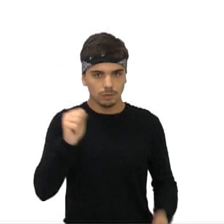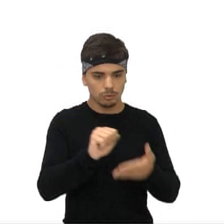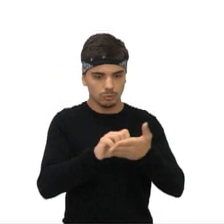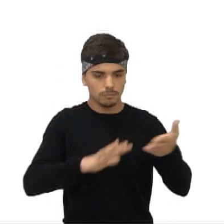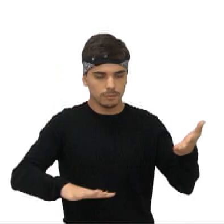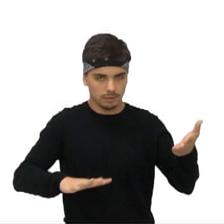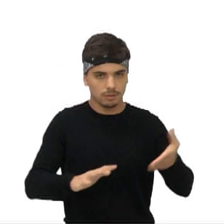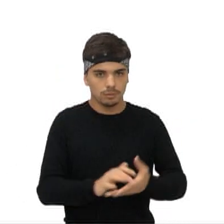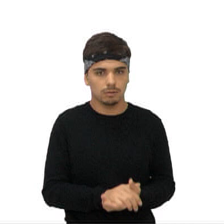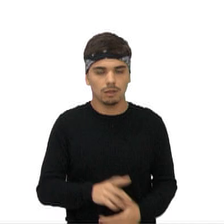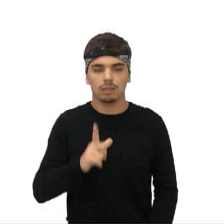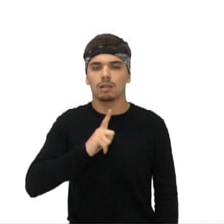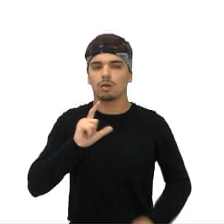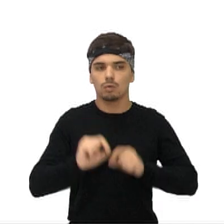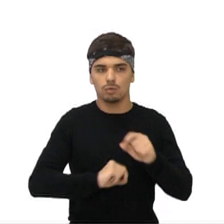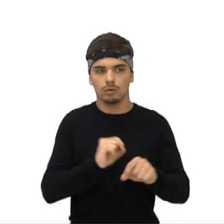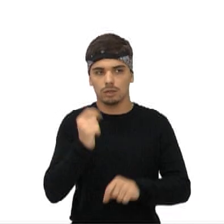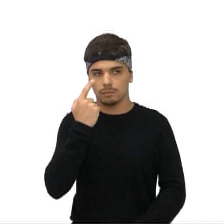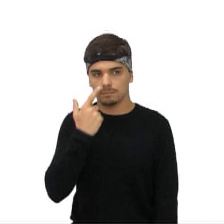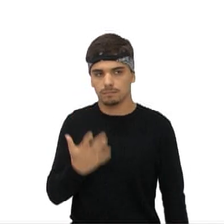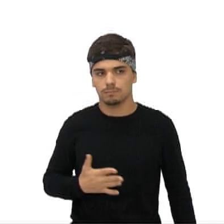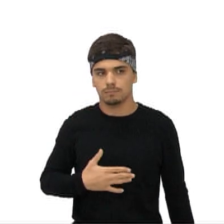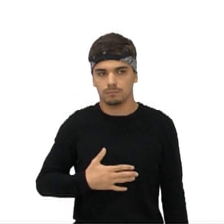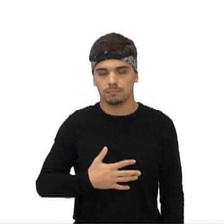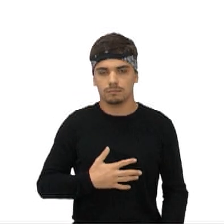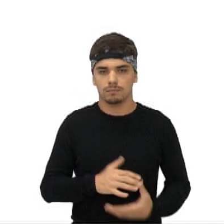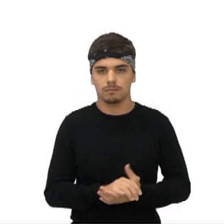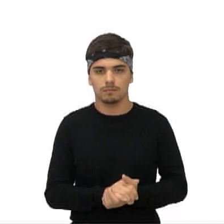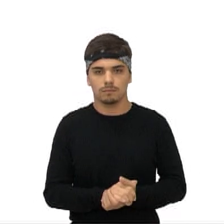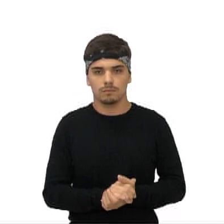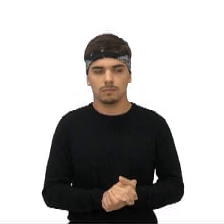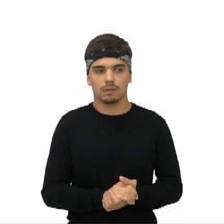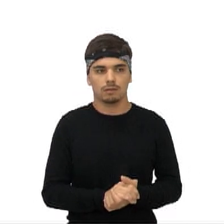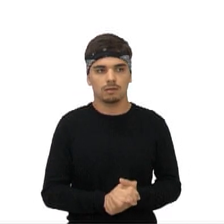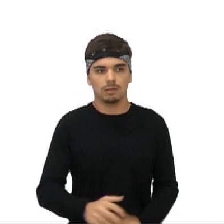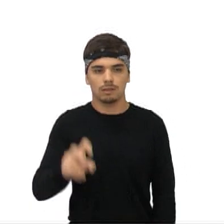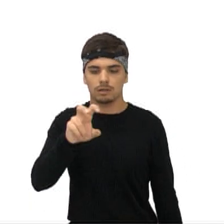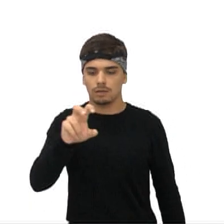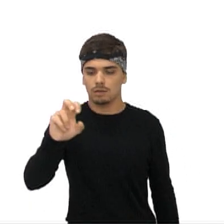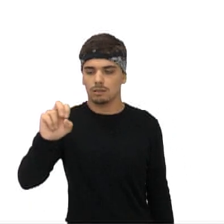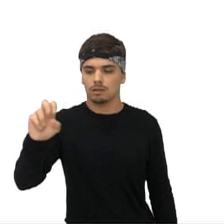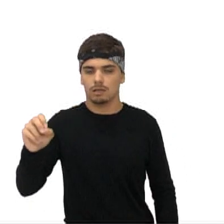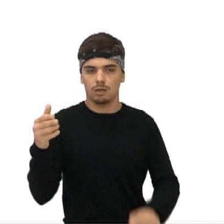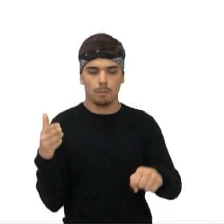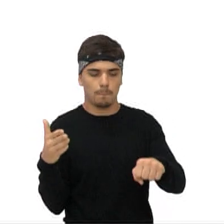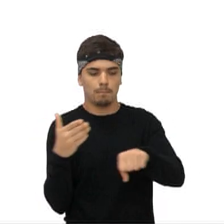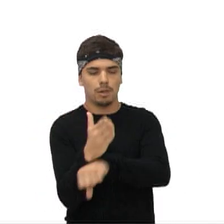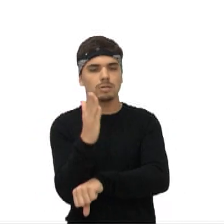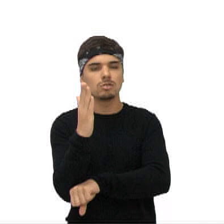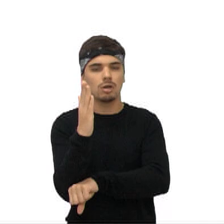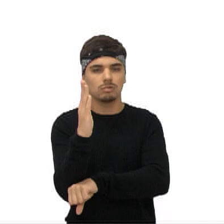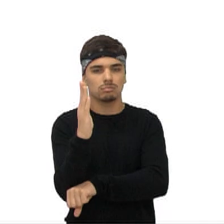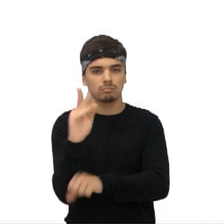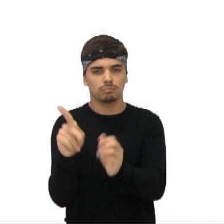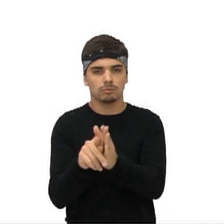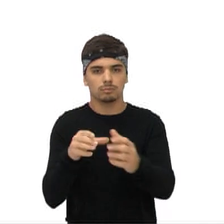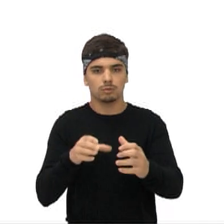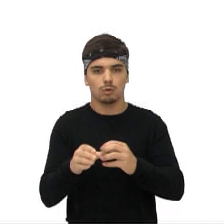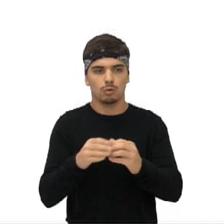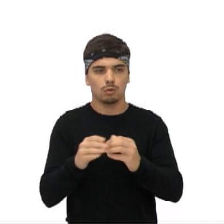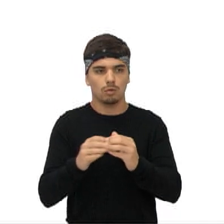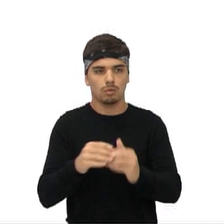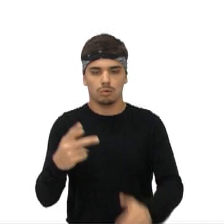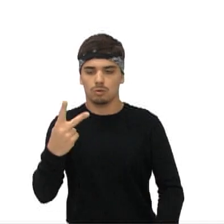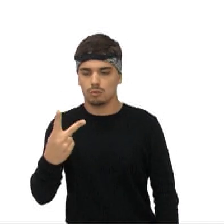eu tenho o seguinte texto. Dos 500 aprovados em um concurso,